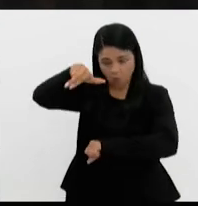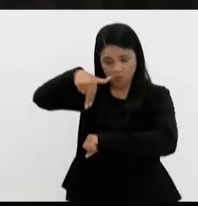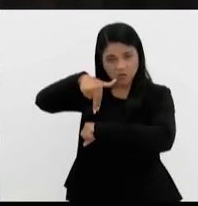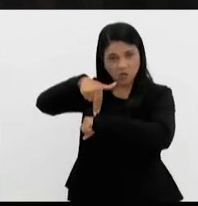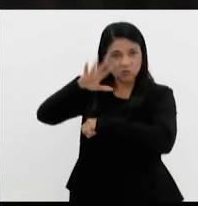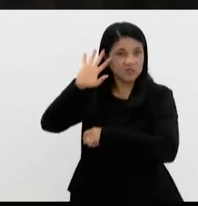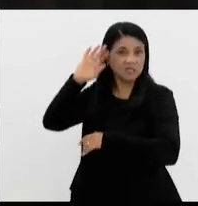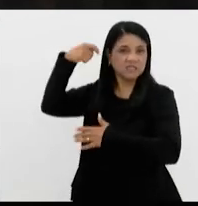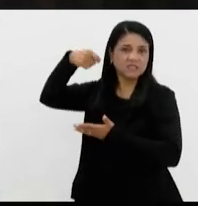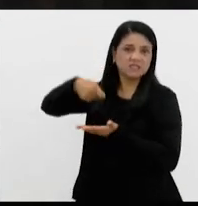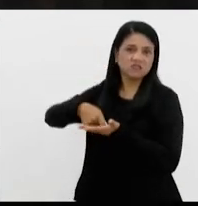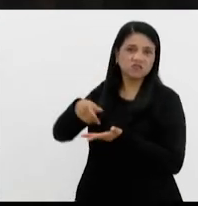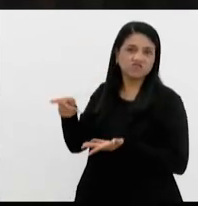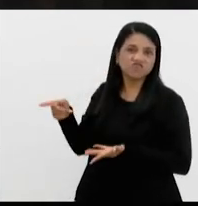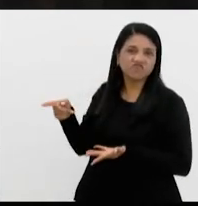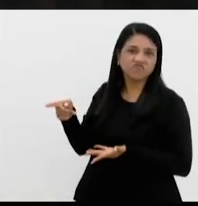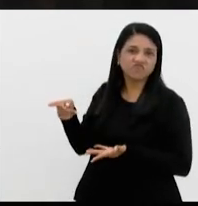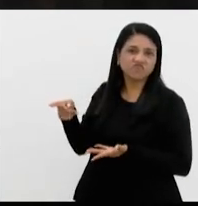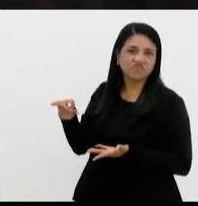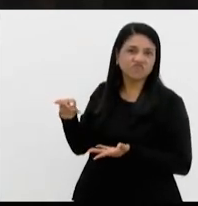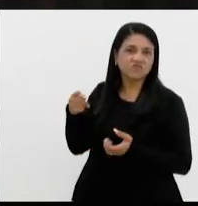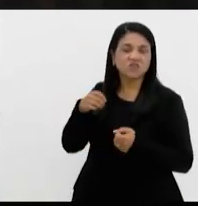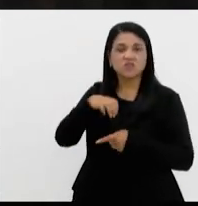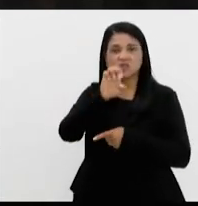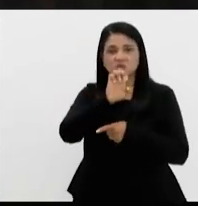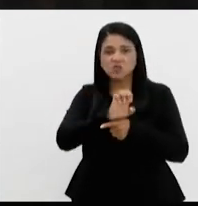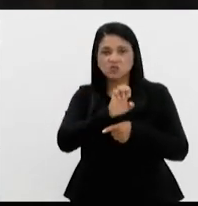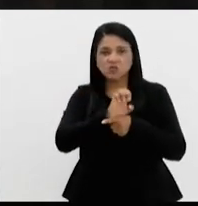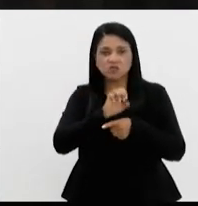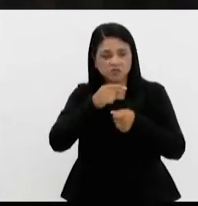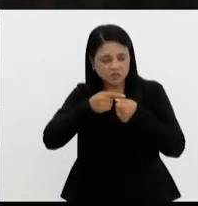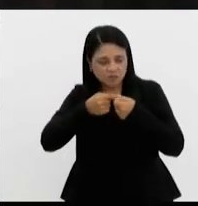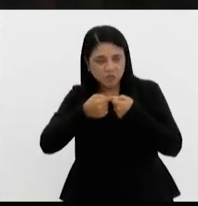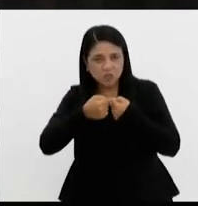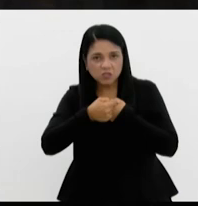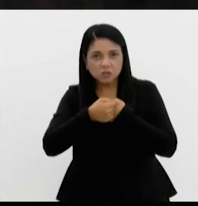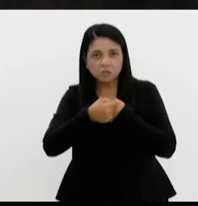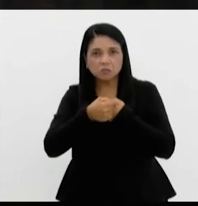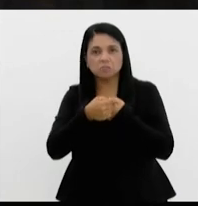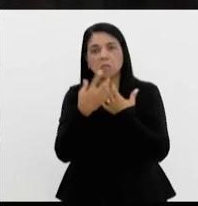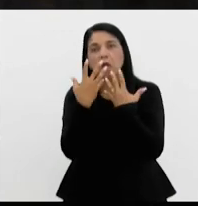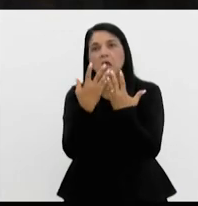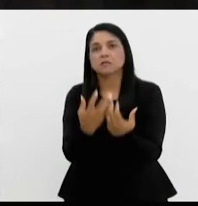decide e os estados e municípios dizem amém,